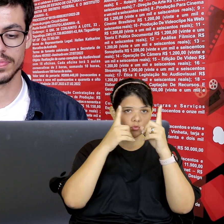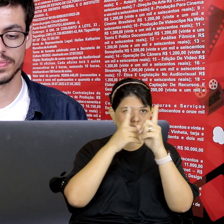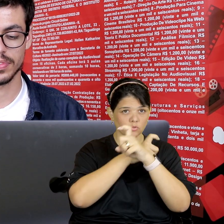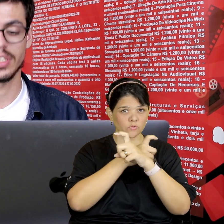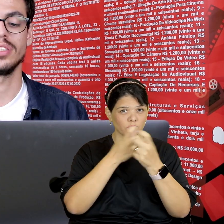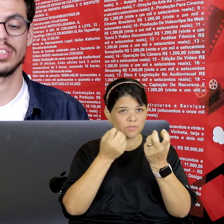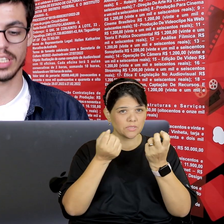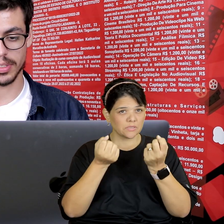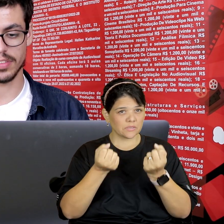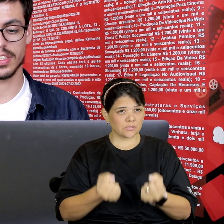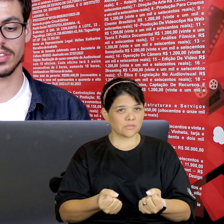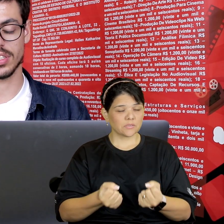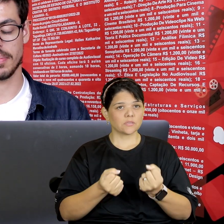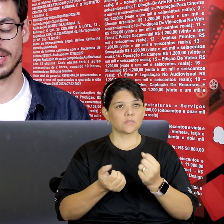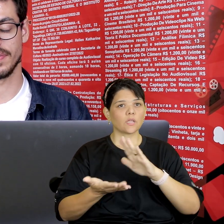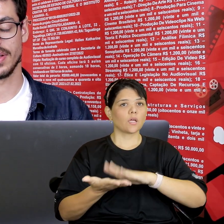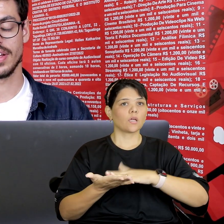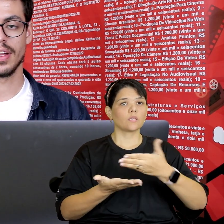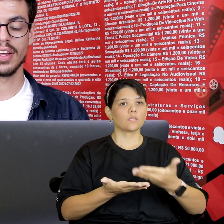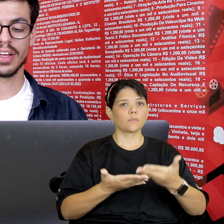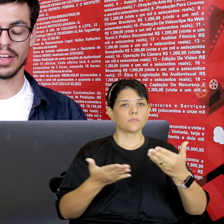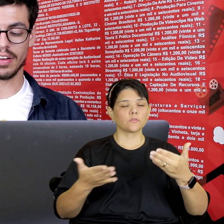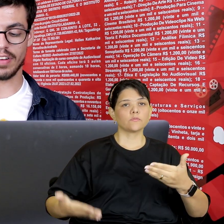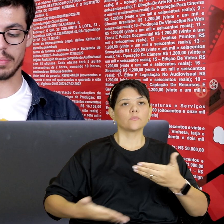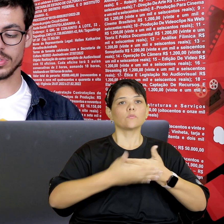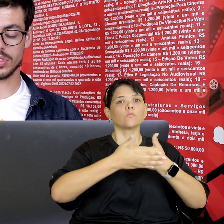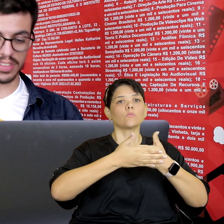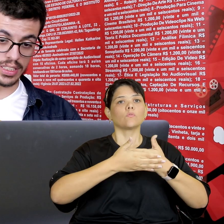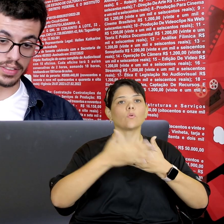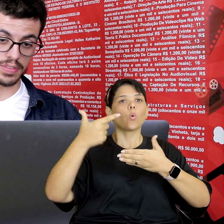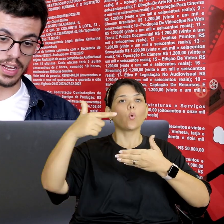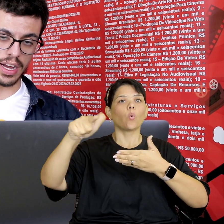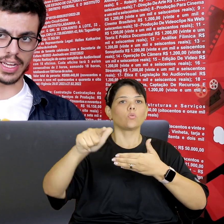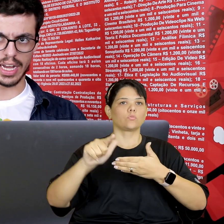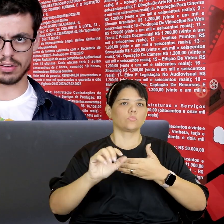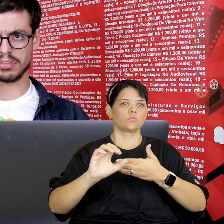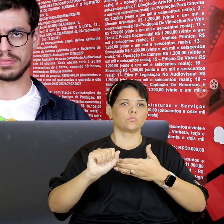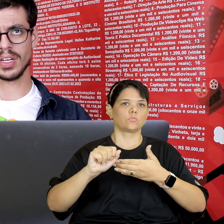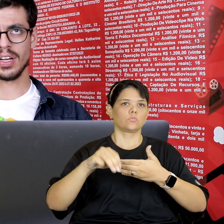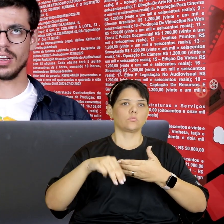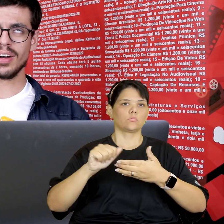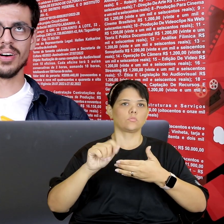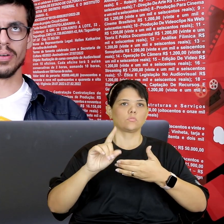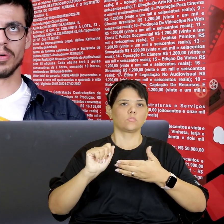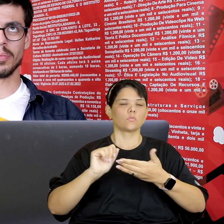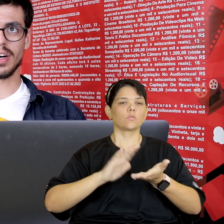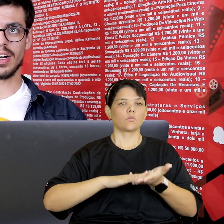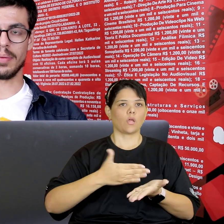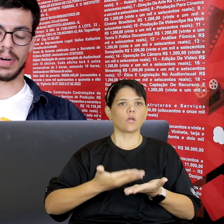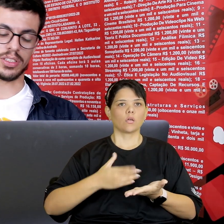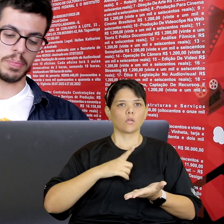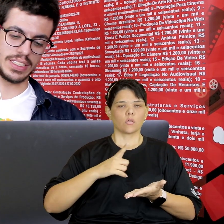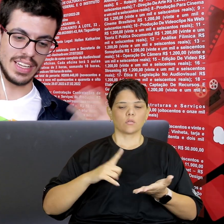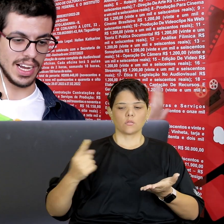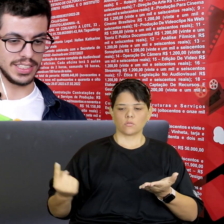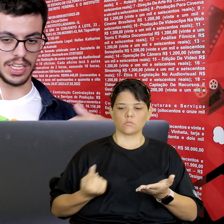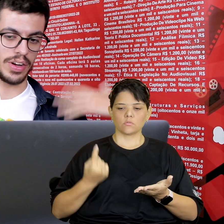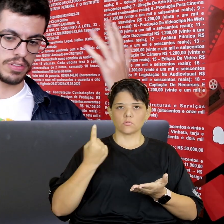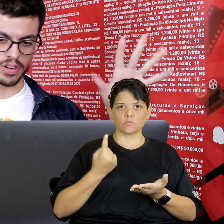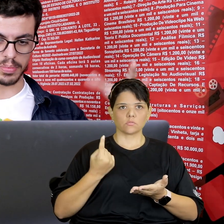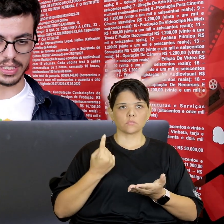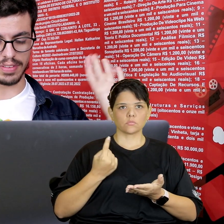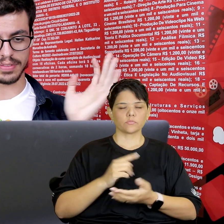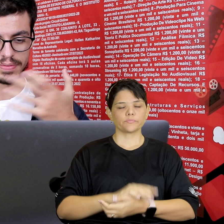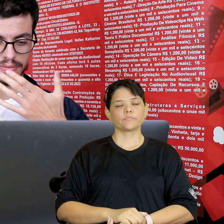muito... Isso, a intérprete vira em outra camada. Vai muito de você. Ah, eu quero uma baixa opacidade e